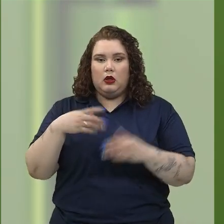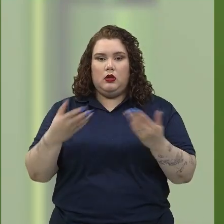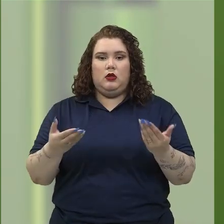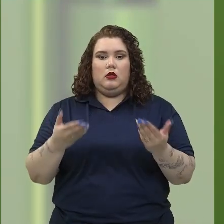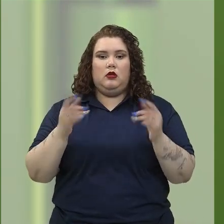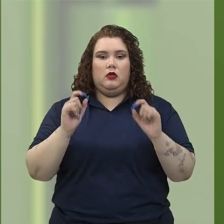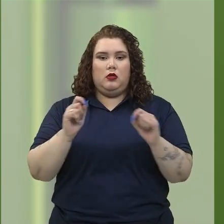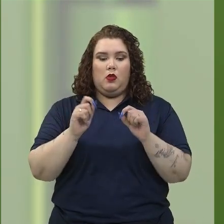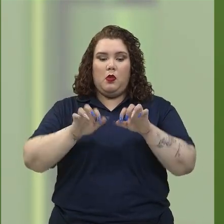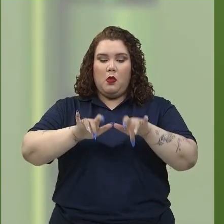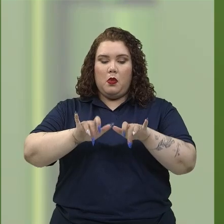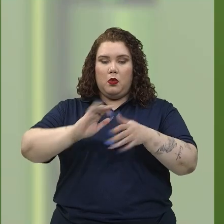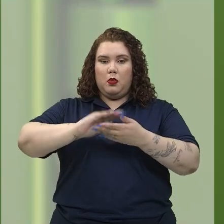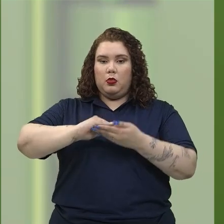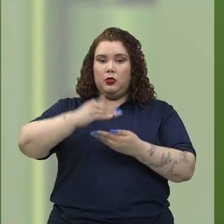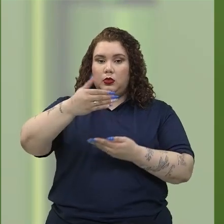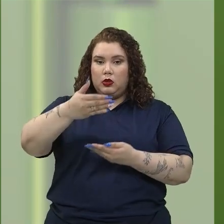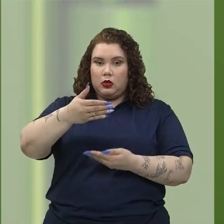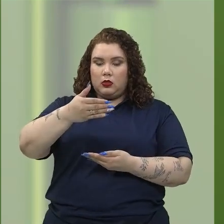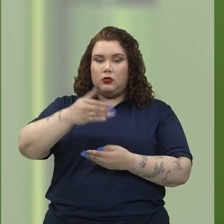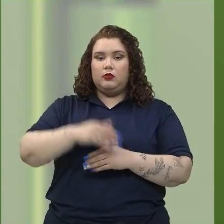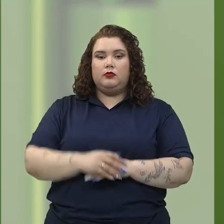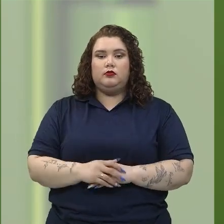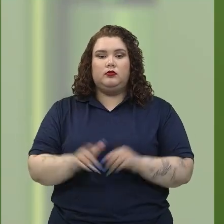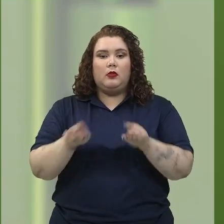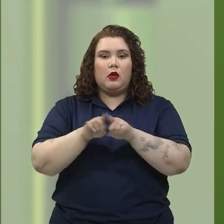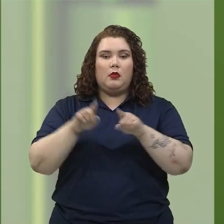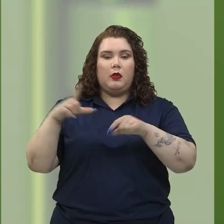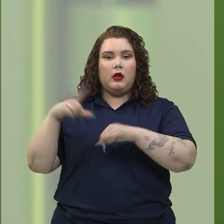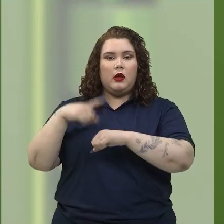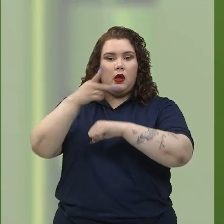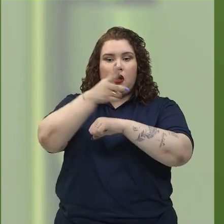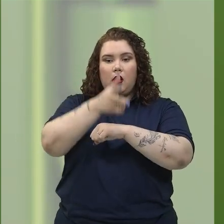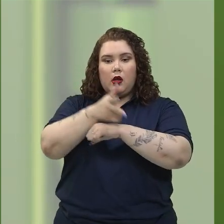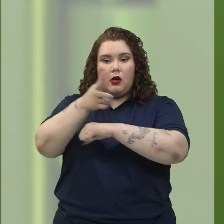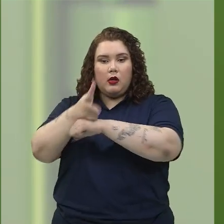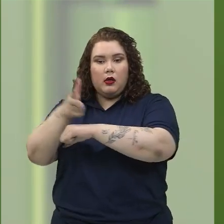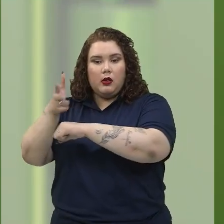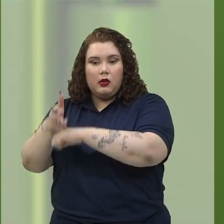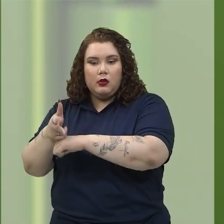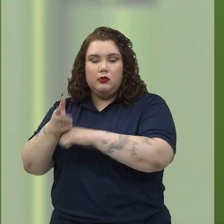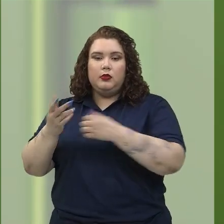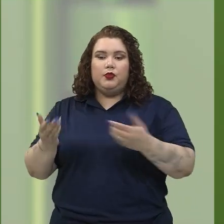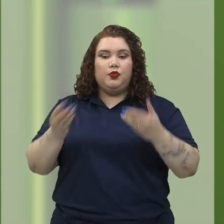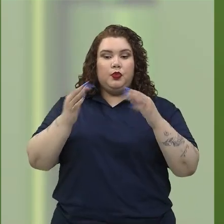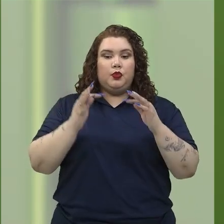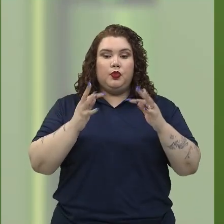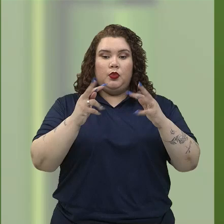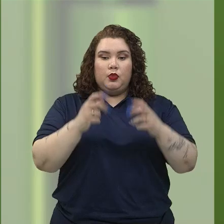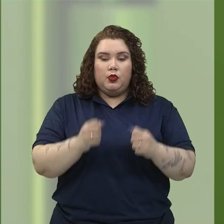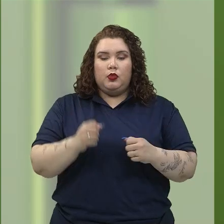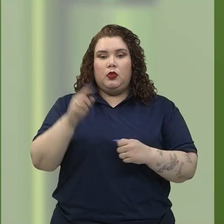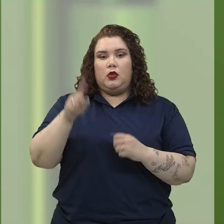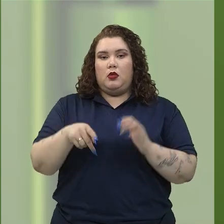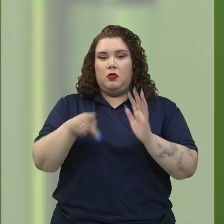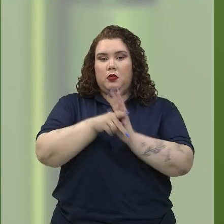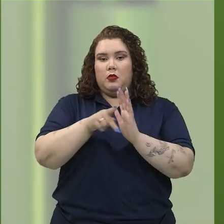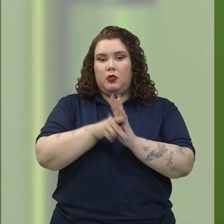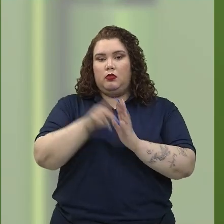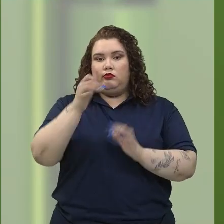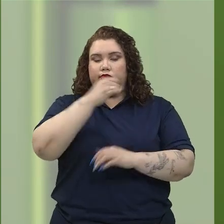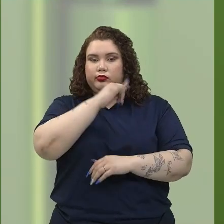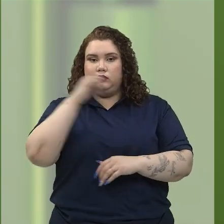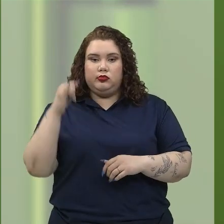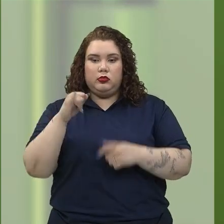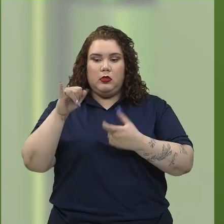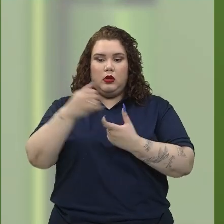o próprio computador, tem as câmeras, né? Tudo isso aí são receptores elétricos, exemplos de